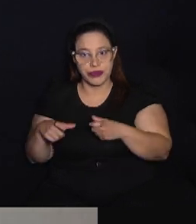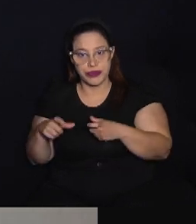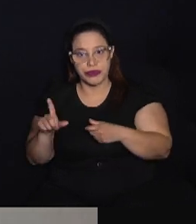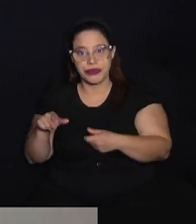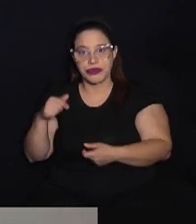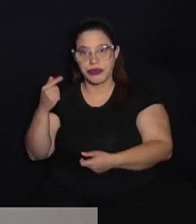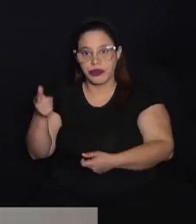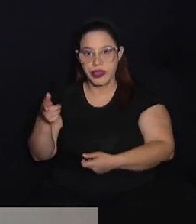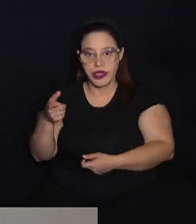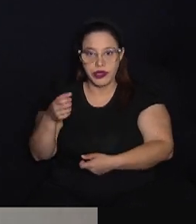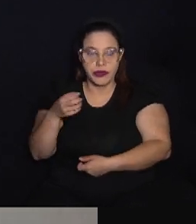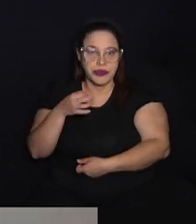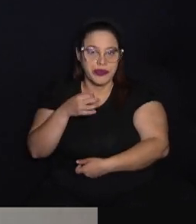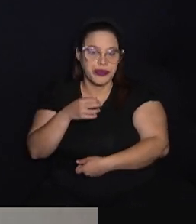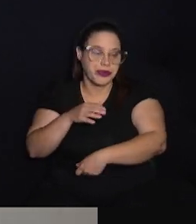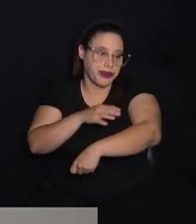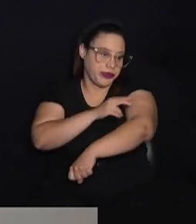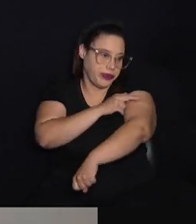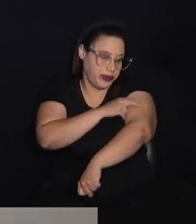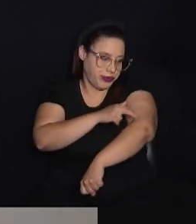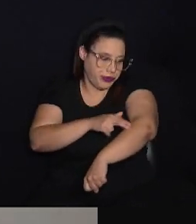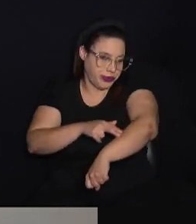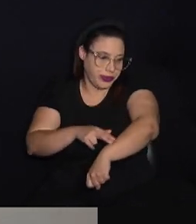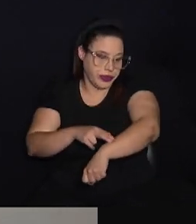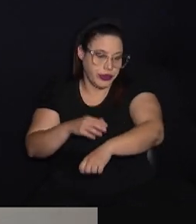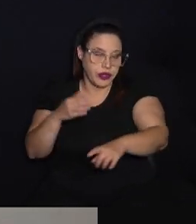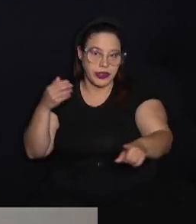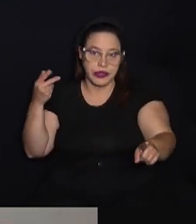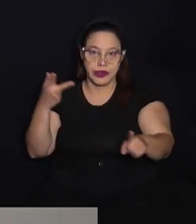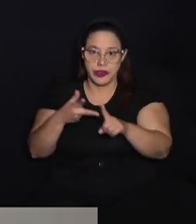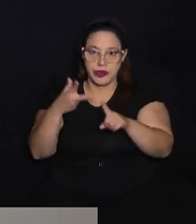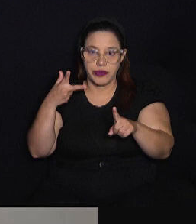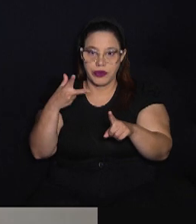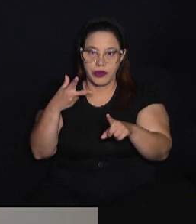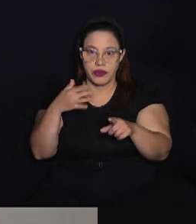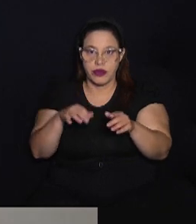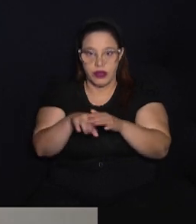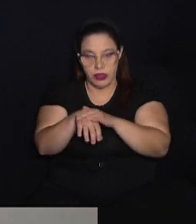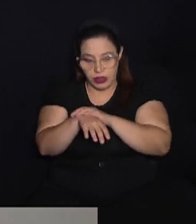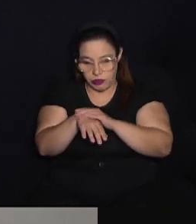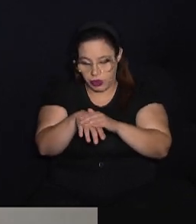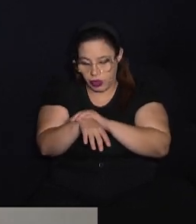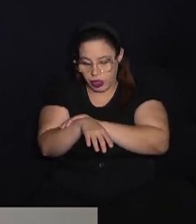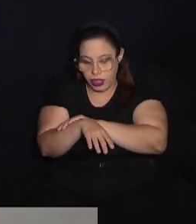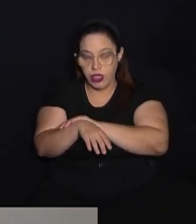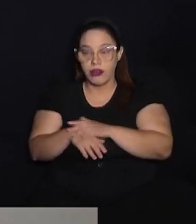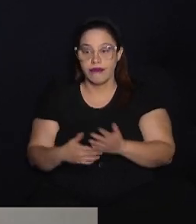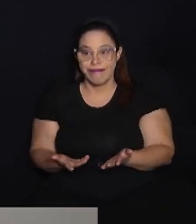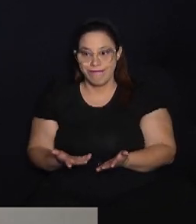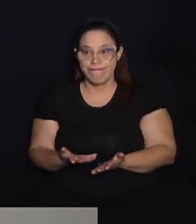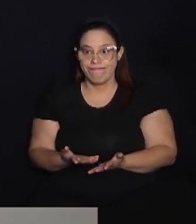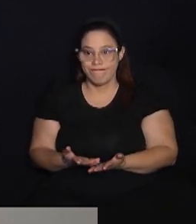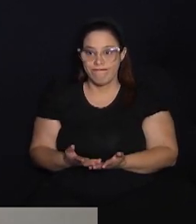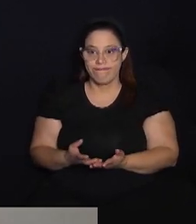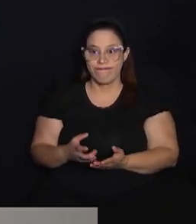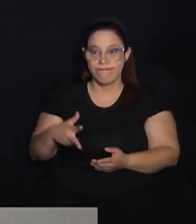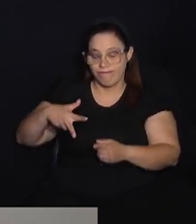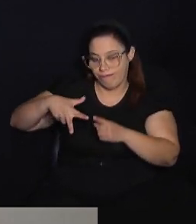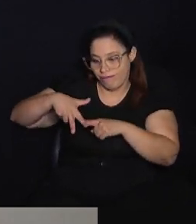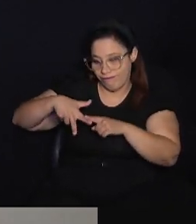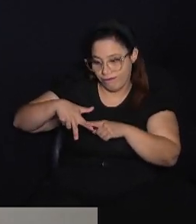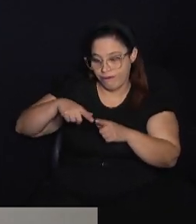pós-procedimento estético, pós-tatuagem, após acidentes, que têm uma lesão grande da pele. Então, para o paciente